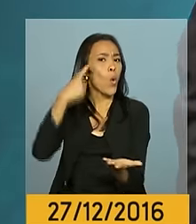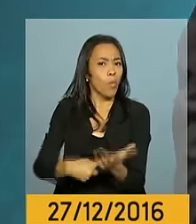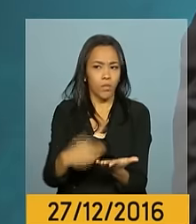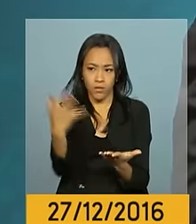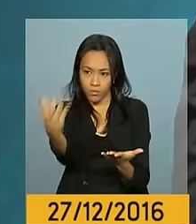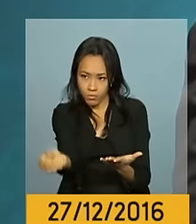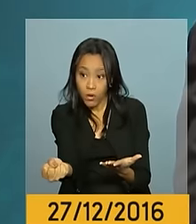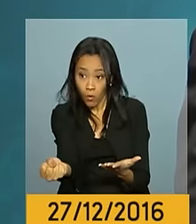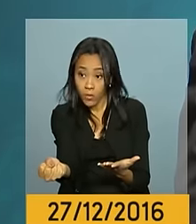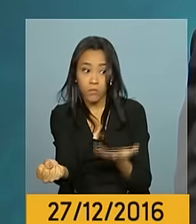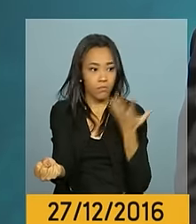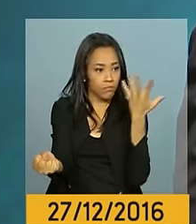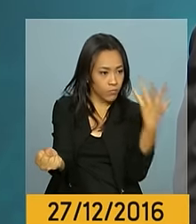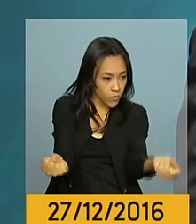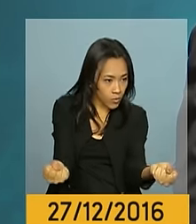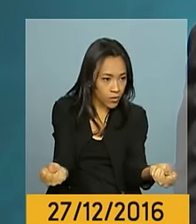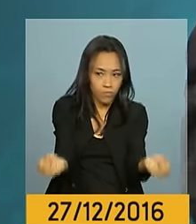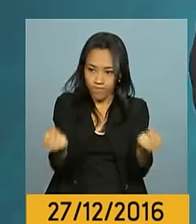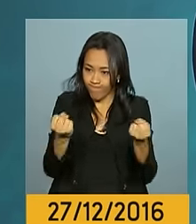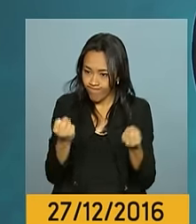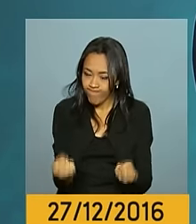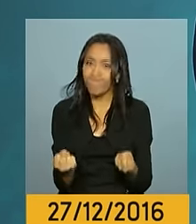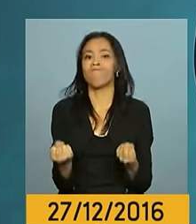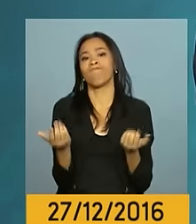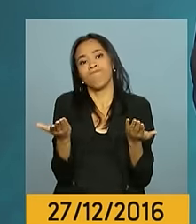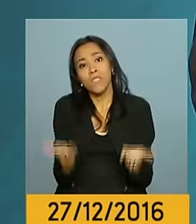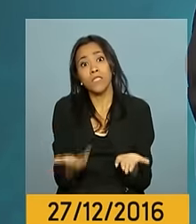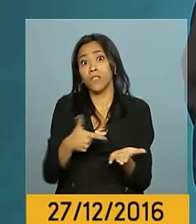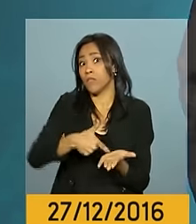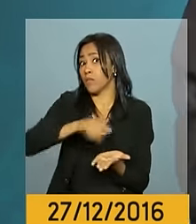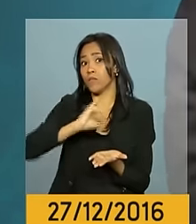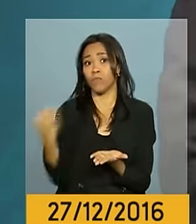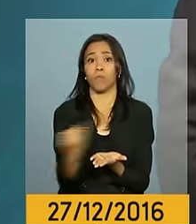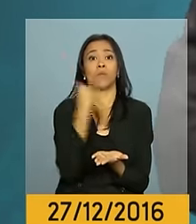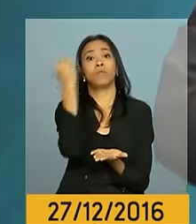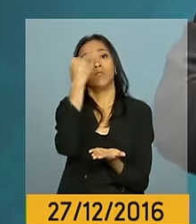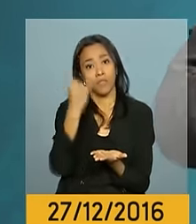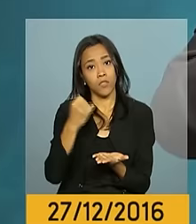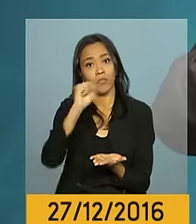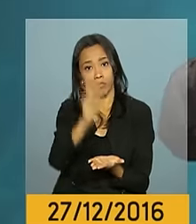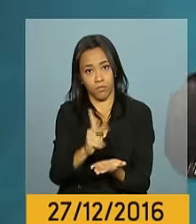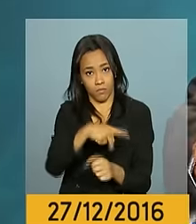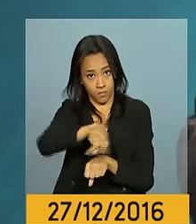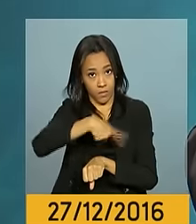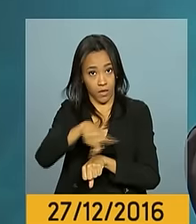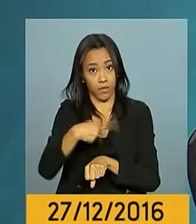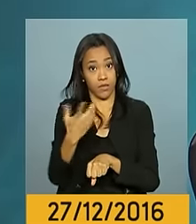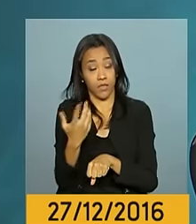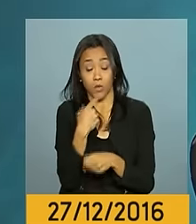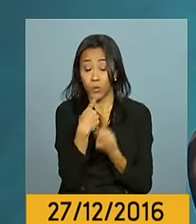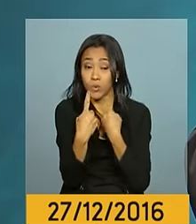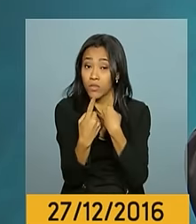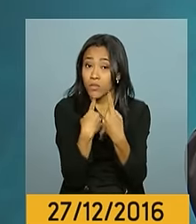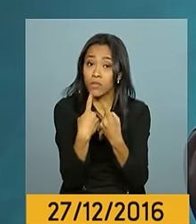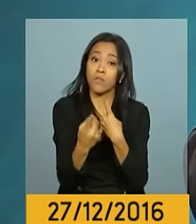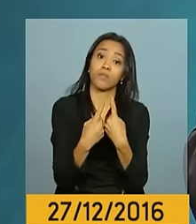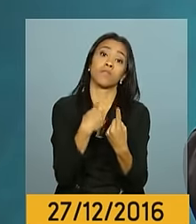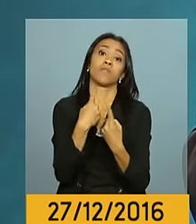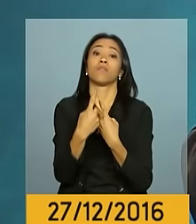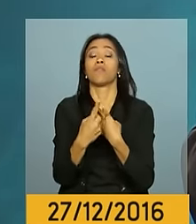entre trabalhadores e entre empregadores isto é fundamental para o país portanto a tese do Diálogo